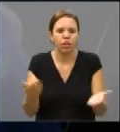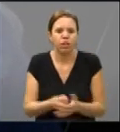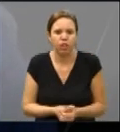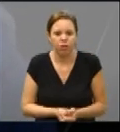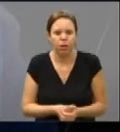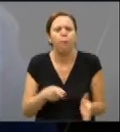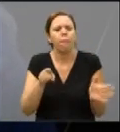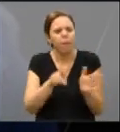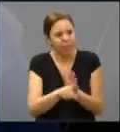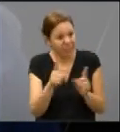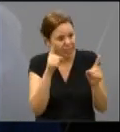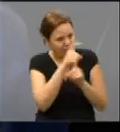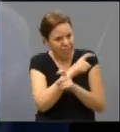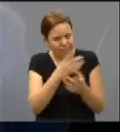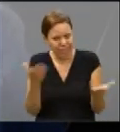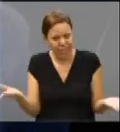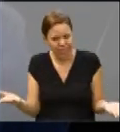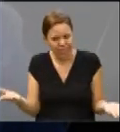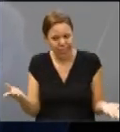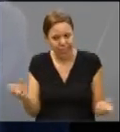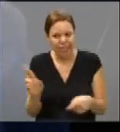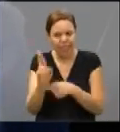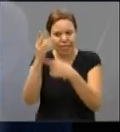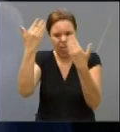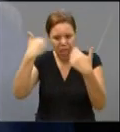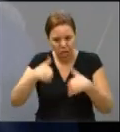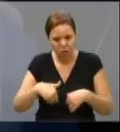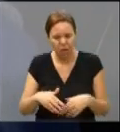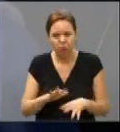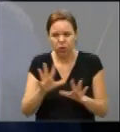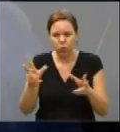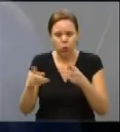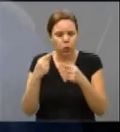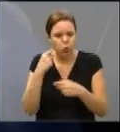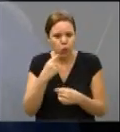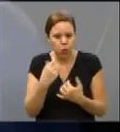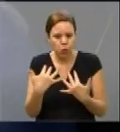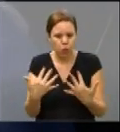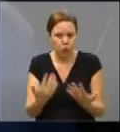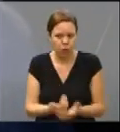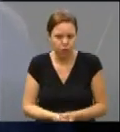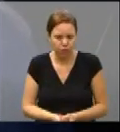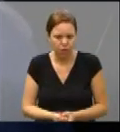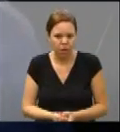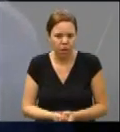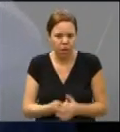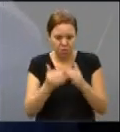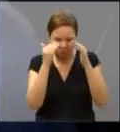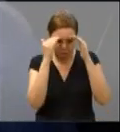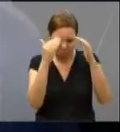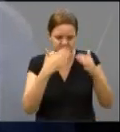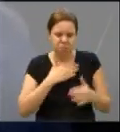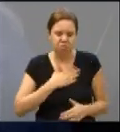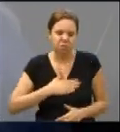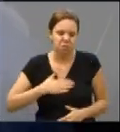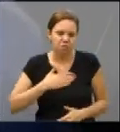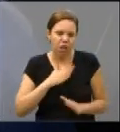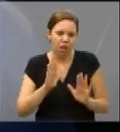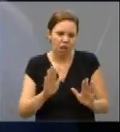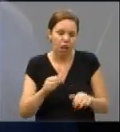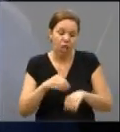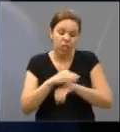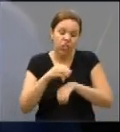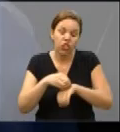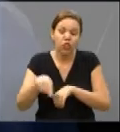Que pergunta difícil. Ser uma referência é uma honra, mas a dica